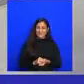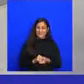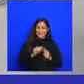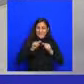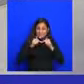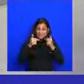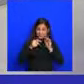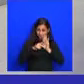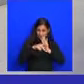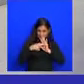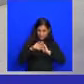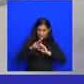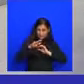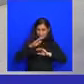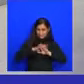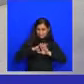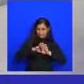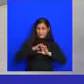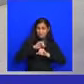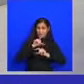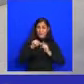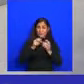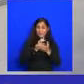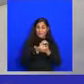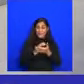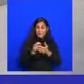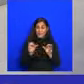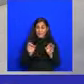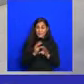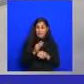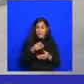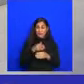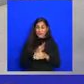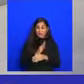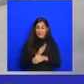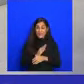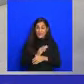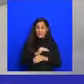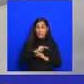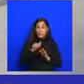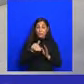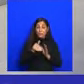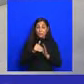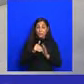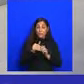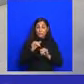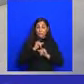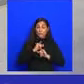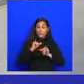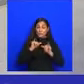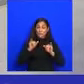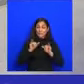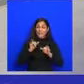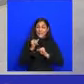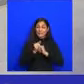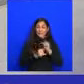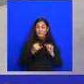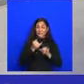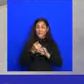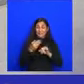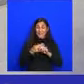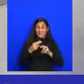a sorte estava na sua aposta sorteio da Quina realizado validado após a apuração todos os resultados serão publicados na página da Caixa